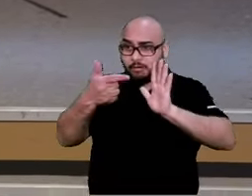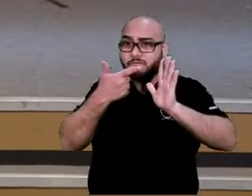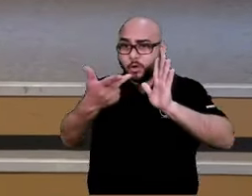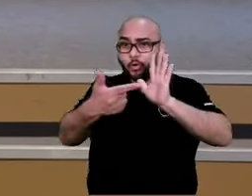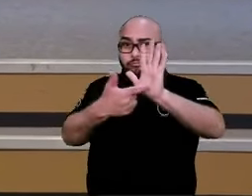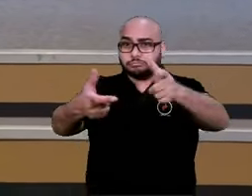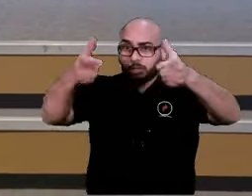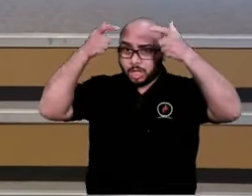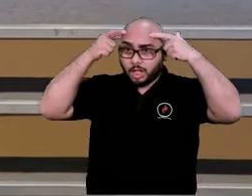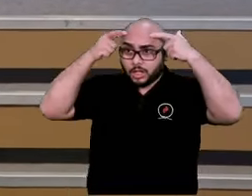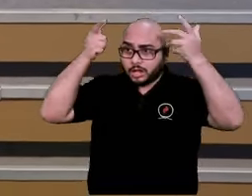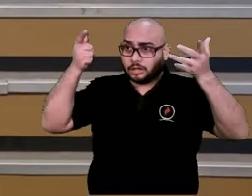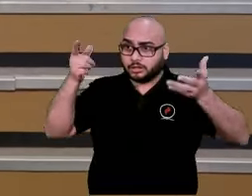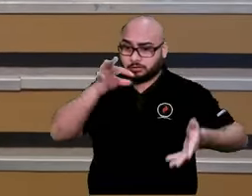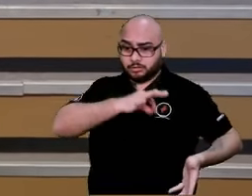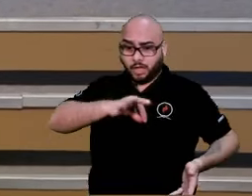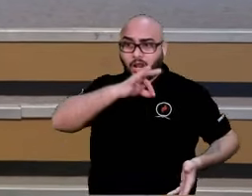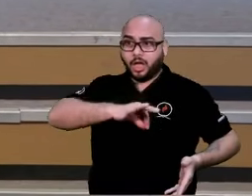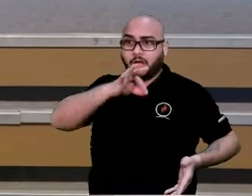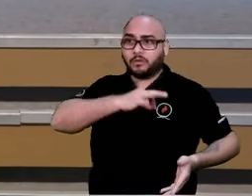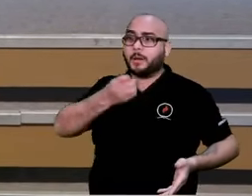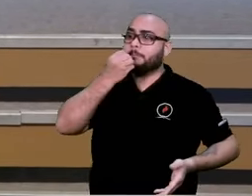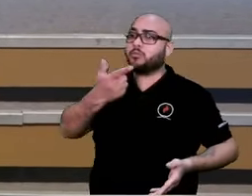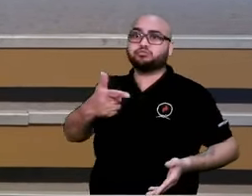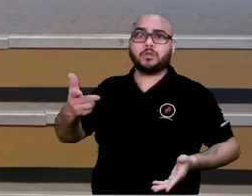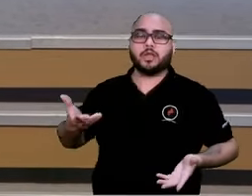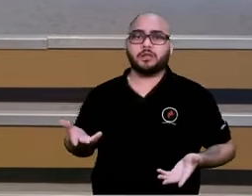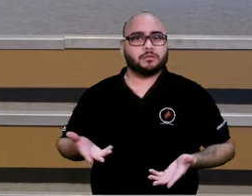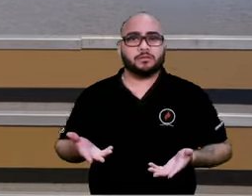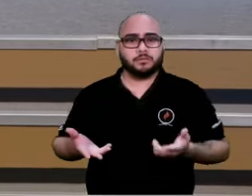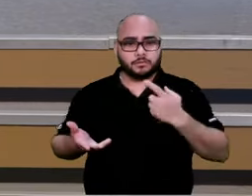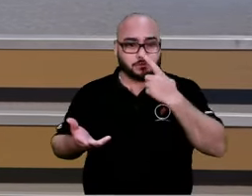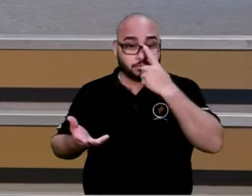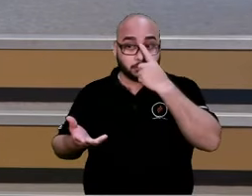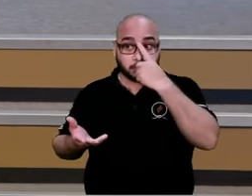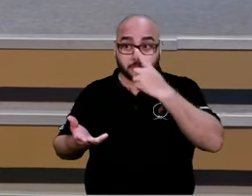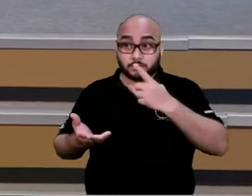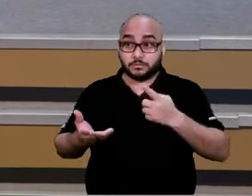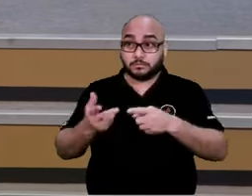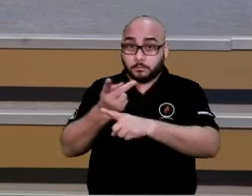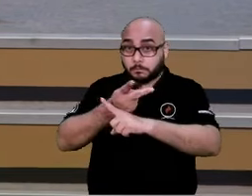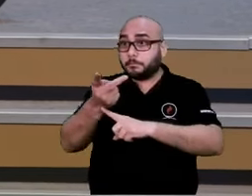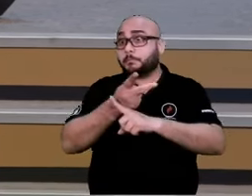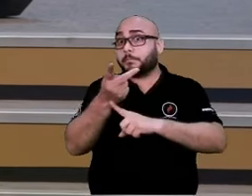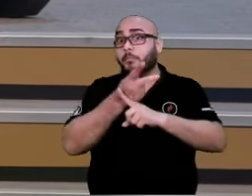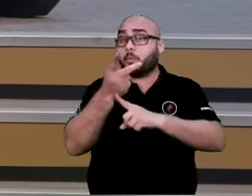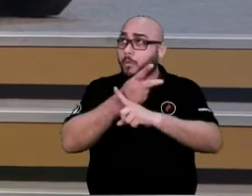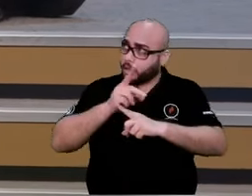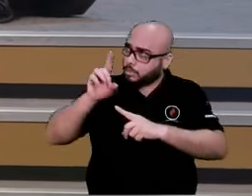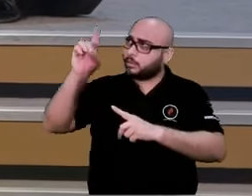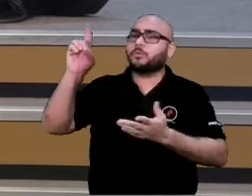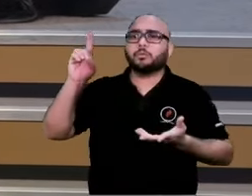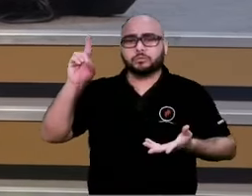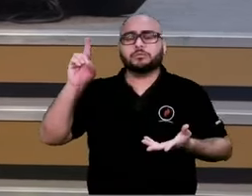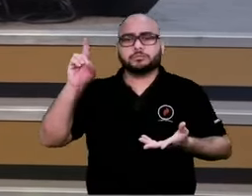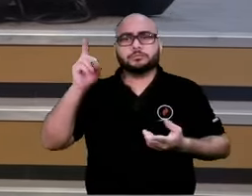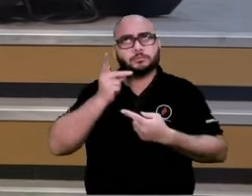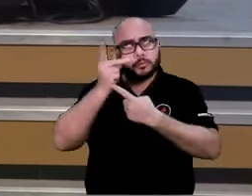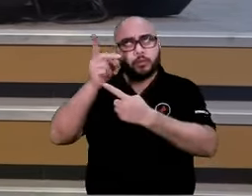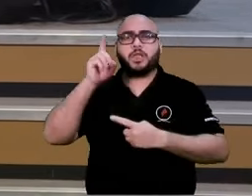salário bom. E alguém está olhando dizendo: está indo para onde, rei, com esses escudos de bronze? Eu estou indo para onde os escudos de ouro não deixavam